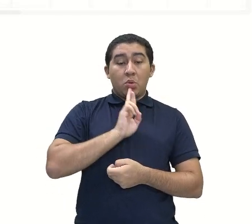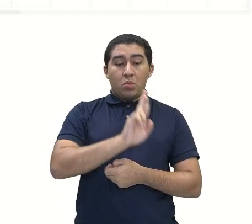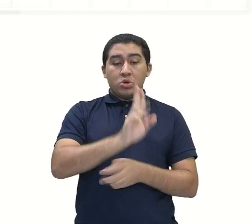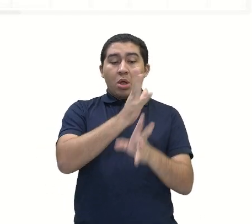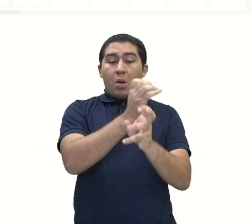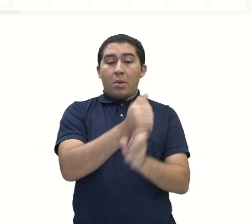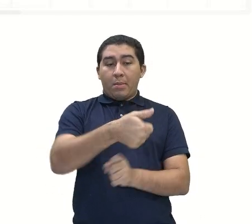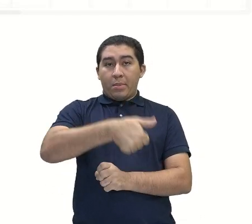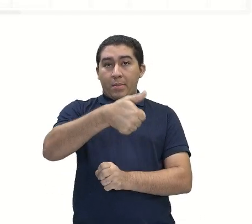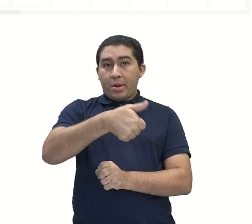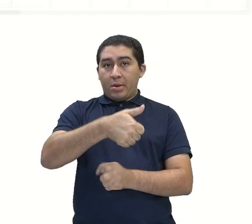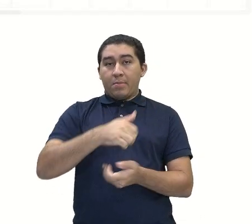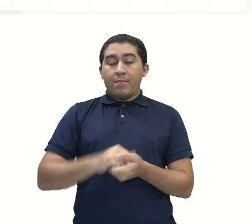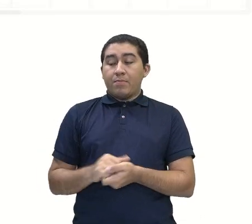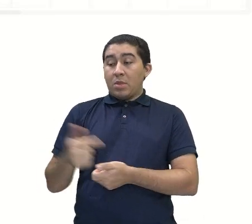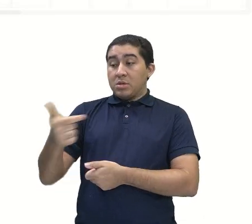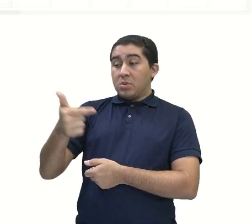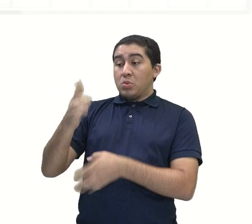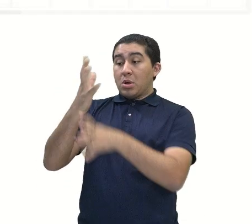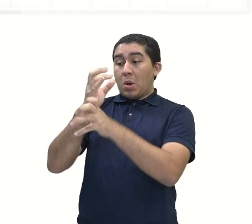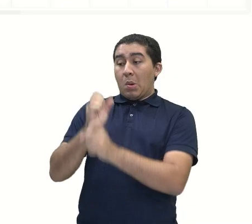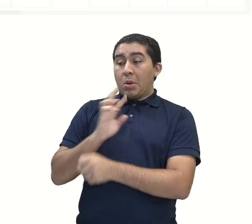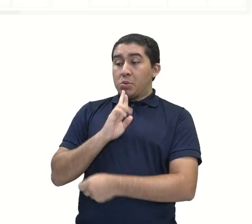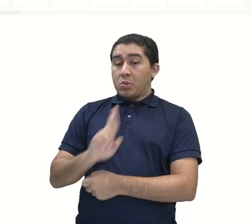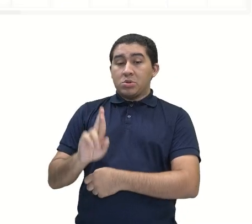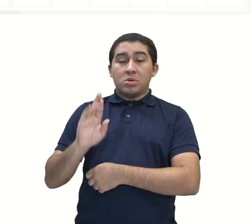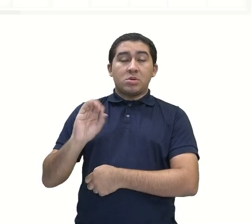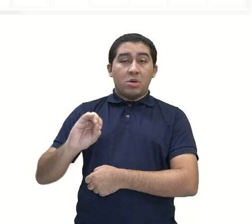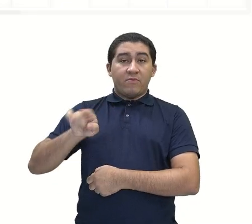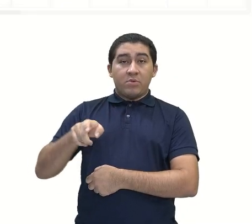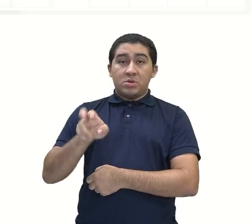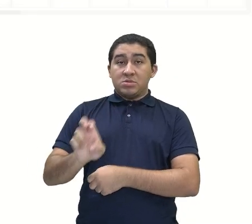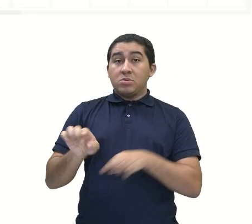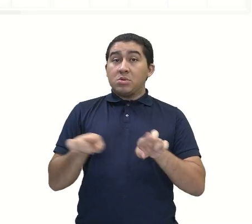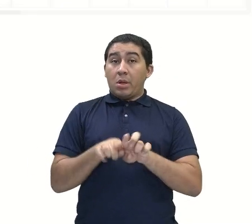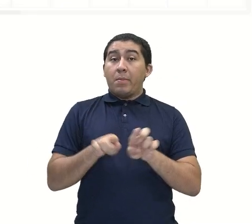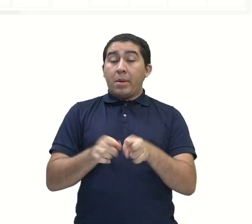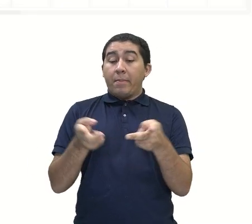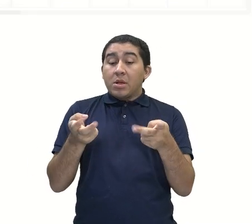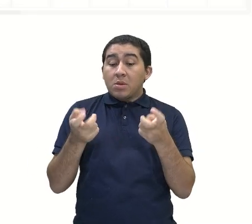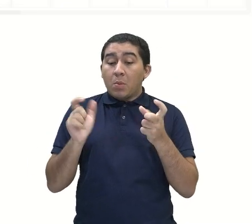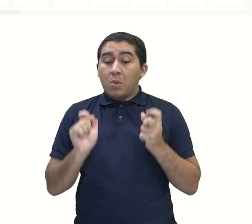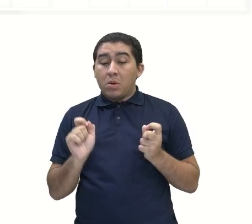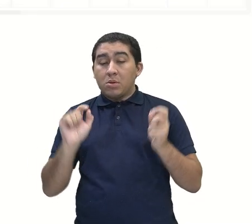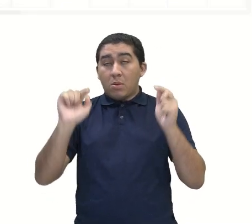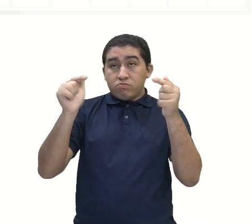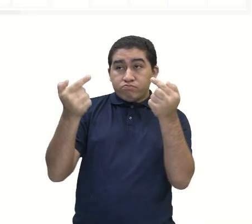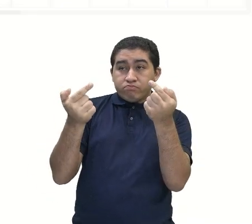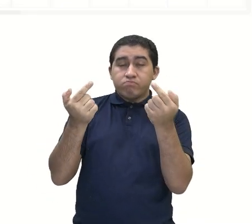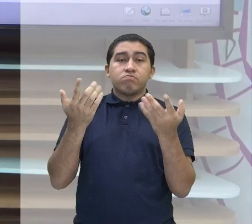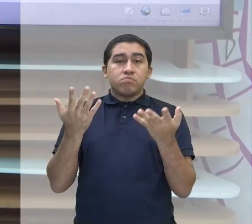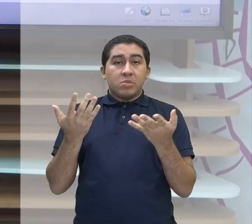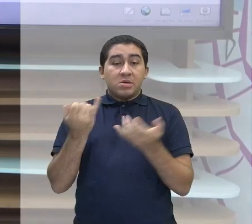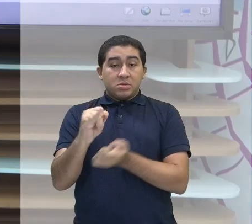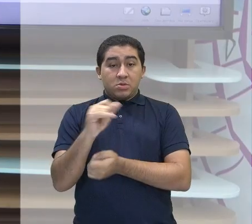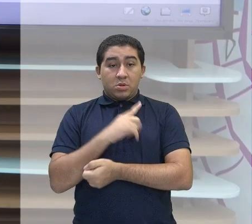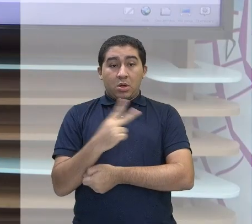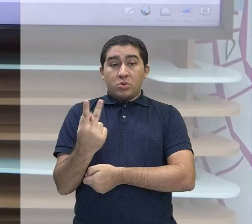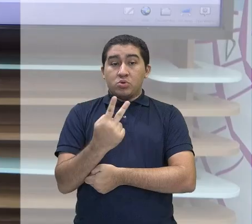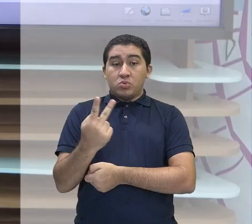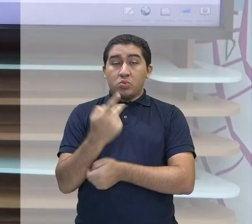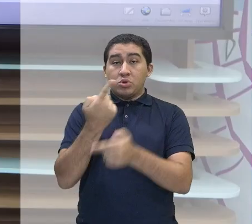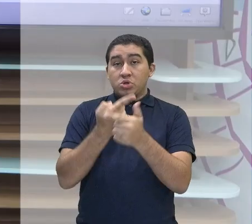né? E 0,5 aqui nessa outra divisão. Então, percebam que quando eu tenho essas